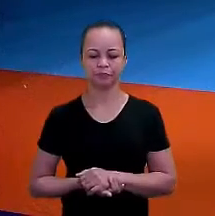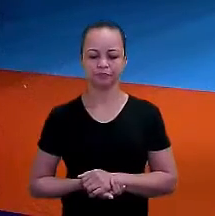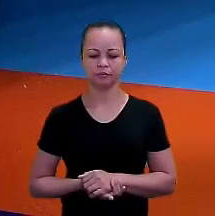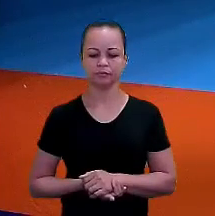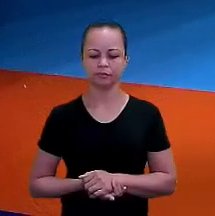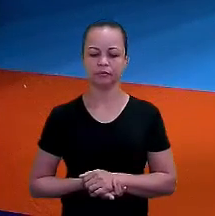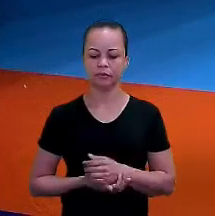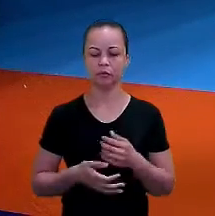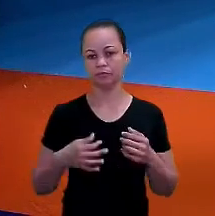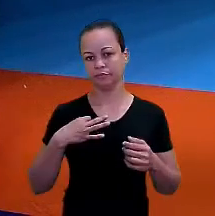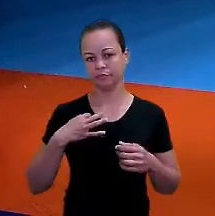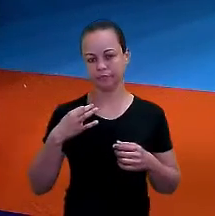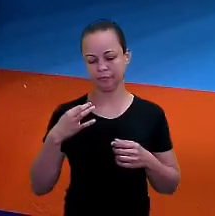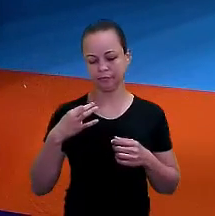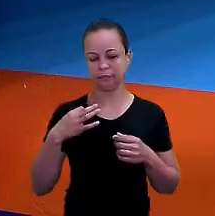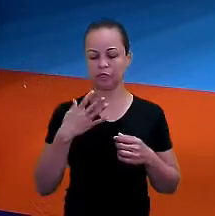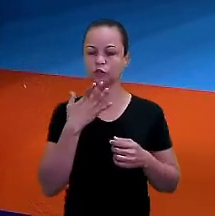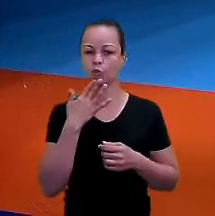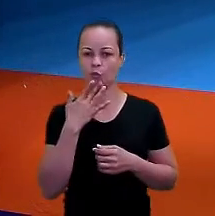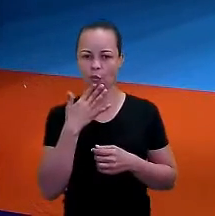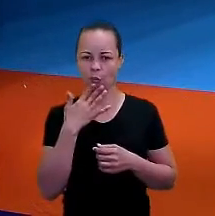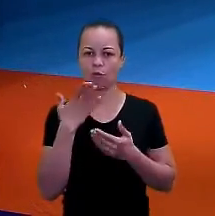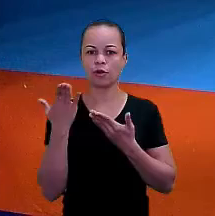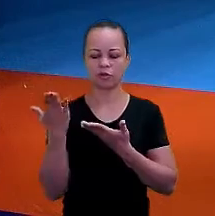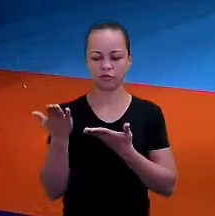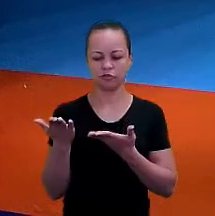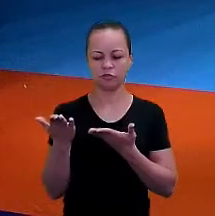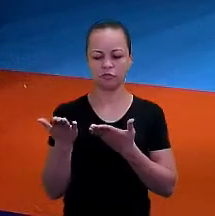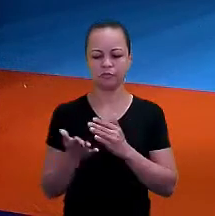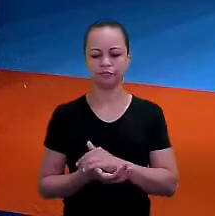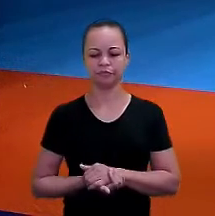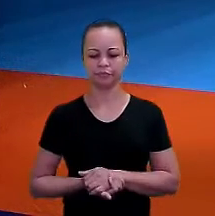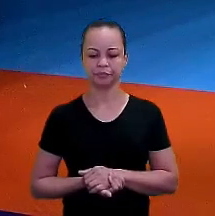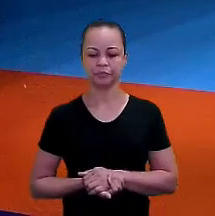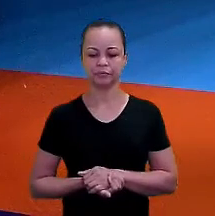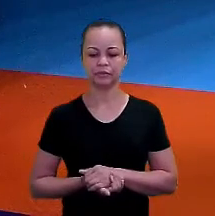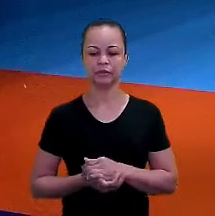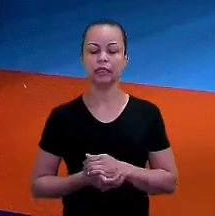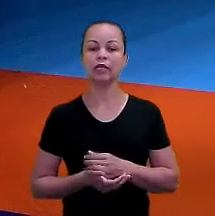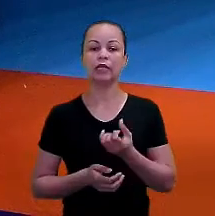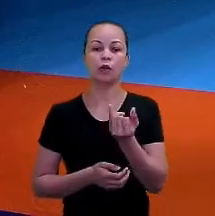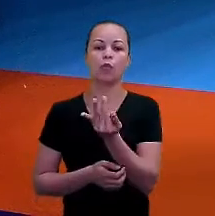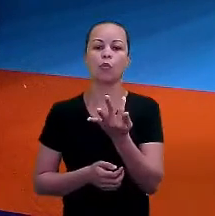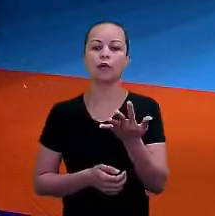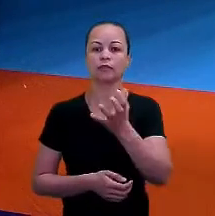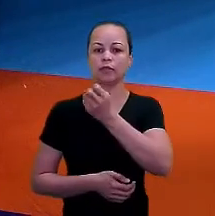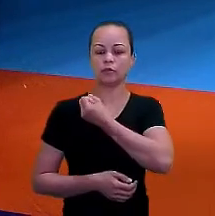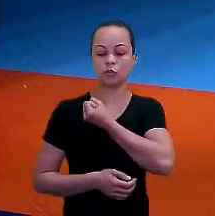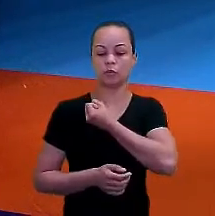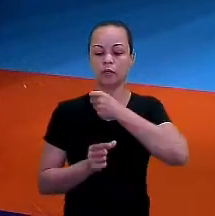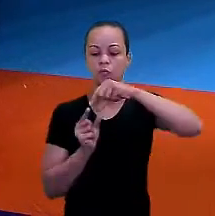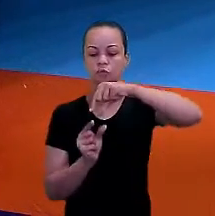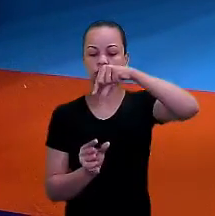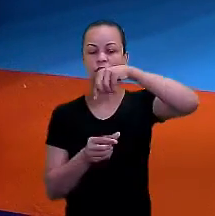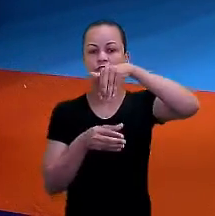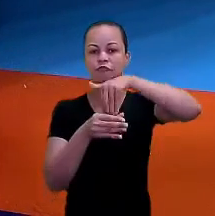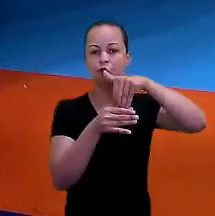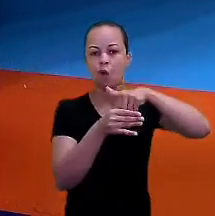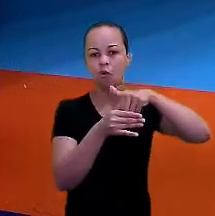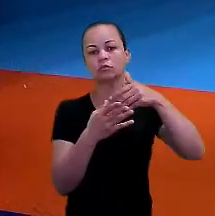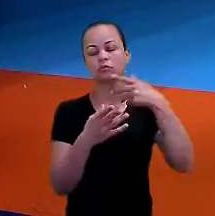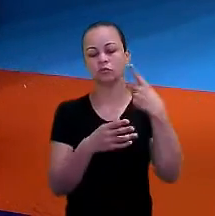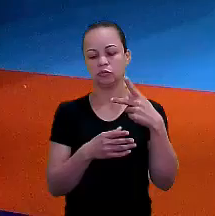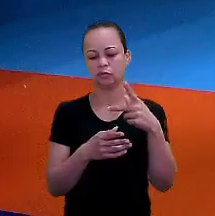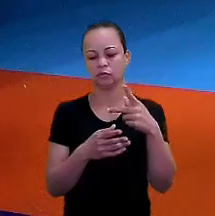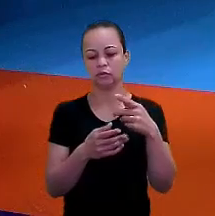As camisas, né? As cores das camisas e a quantidade de voto e